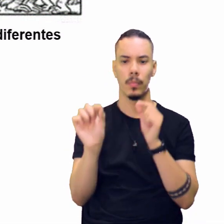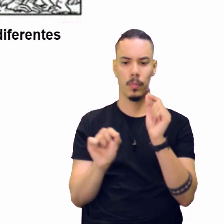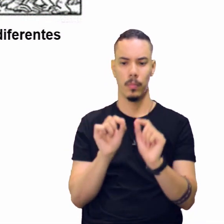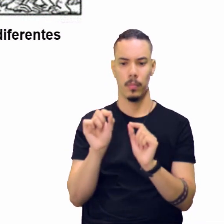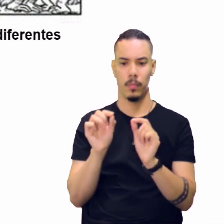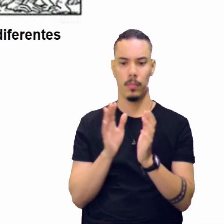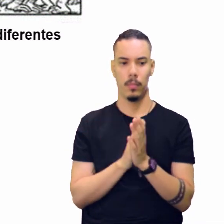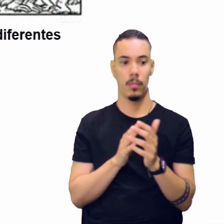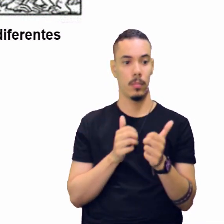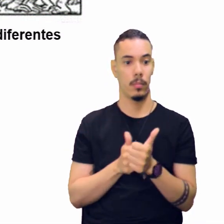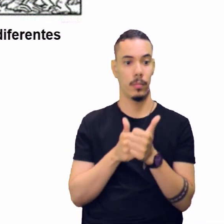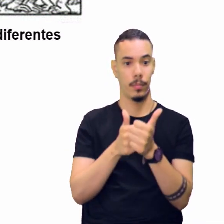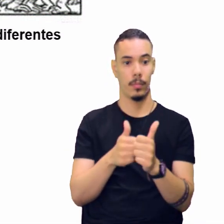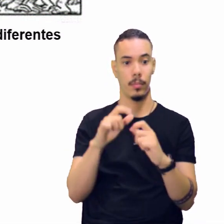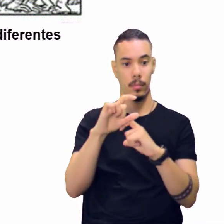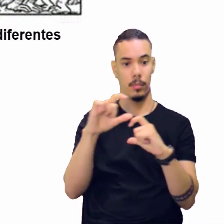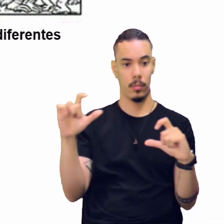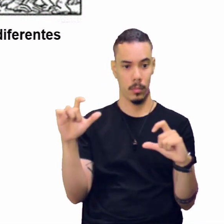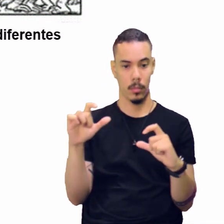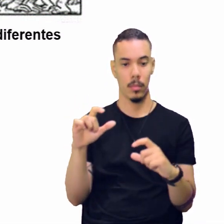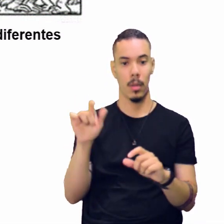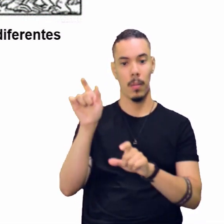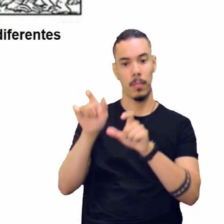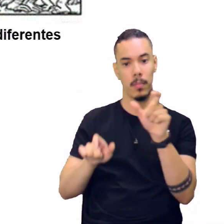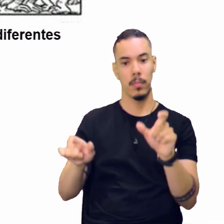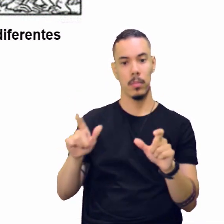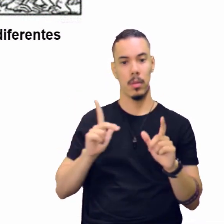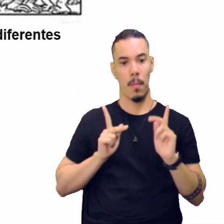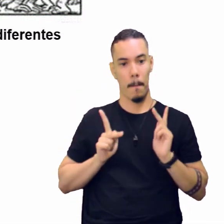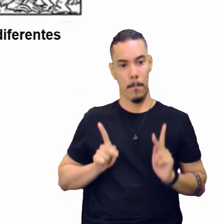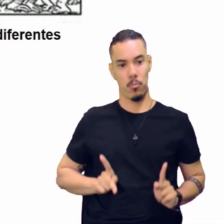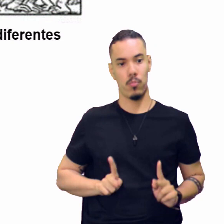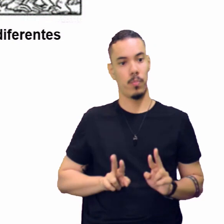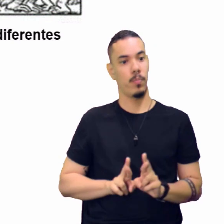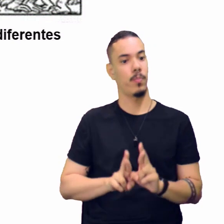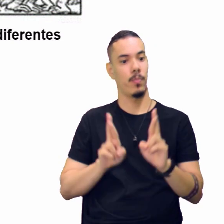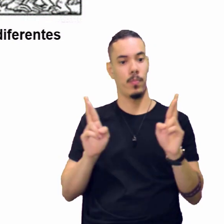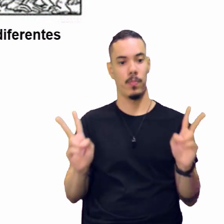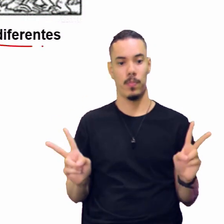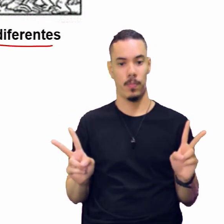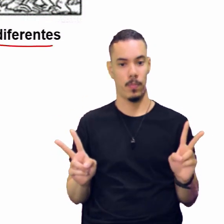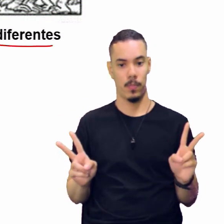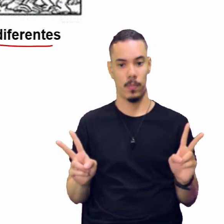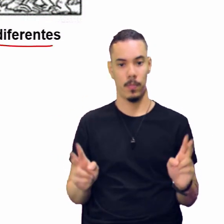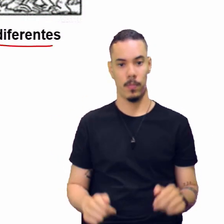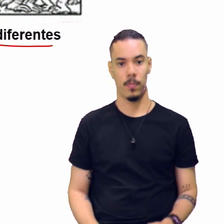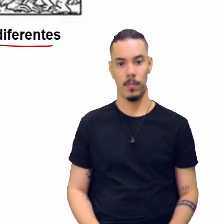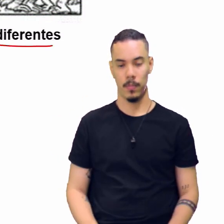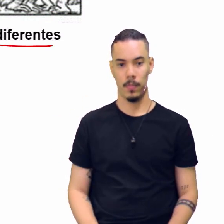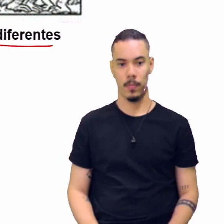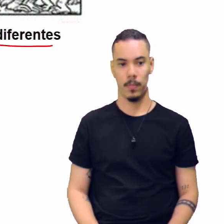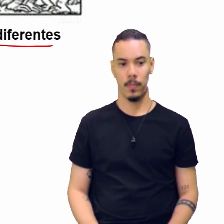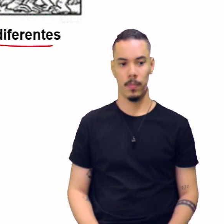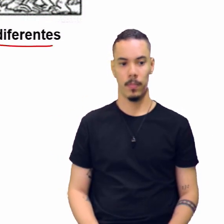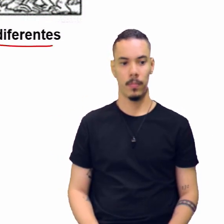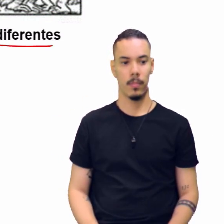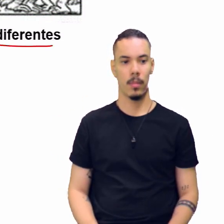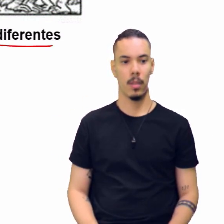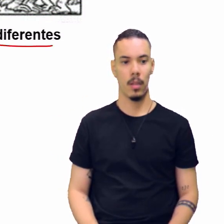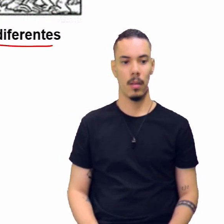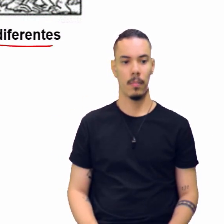De acordo com a tirinha, as personagens apresentam posturas diferentes. Olha só a postura de cada um, do Chico Bento e do